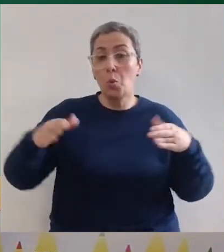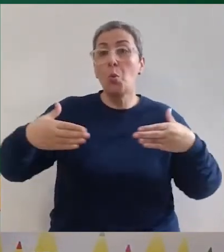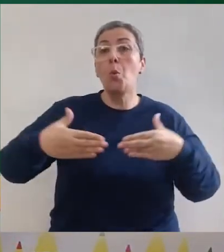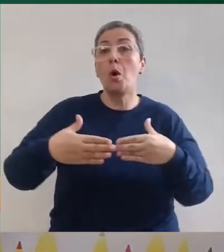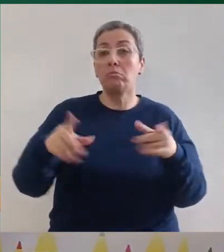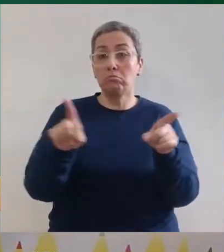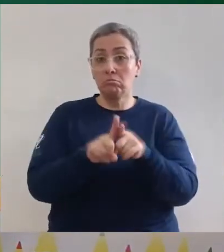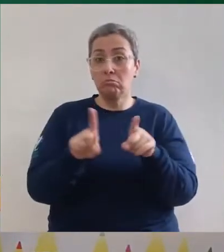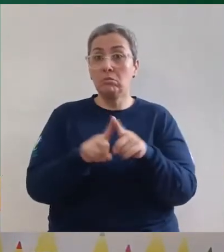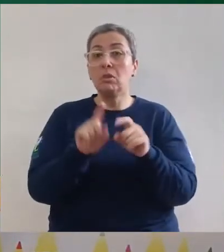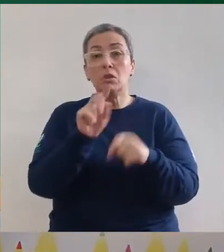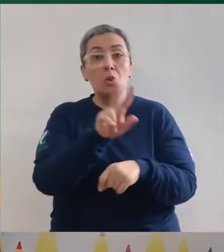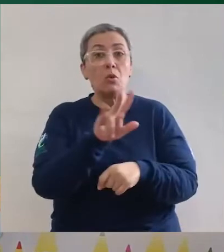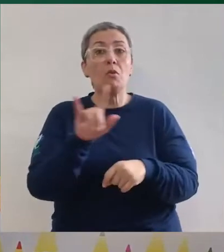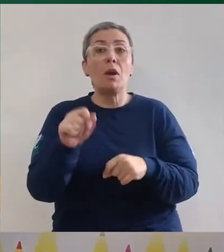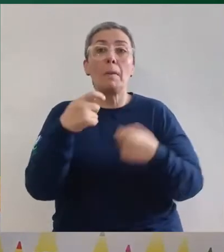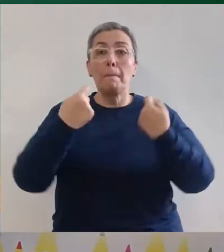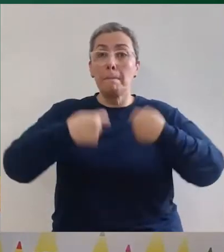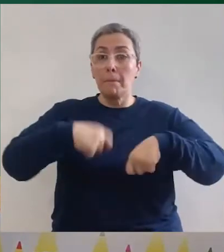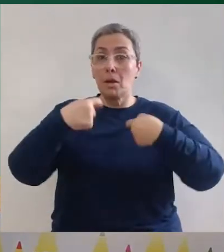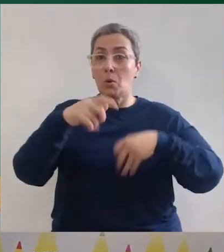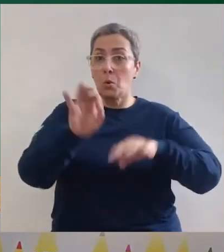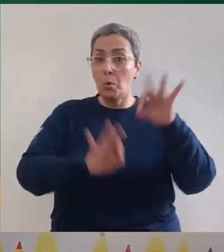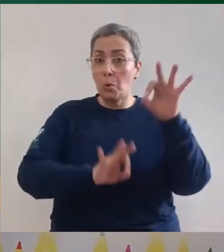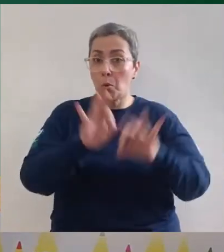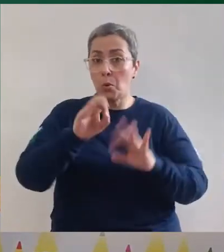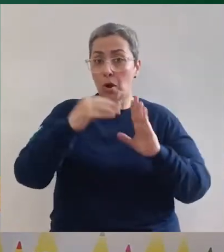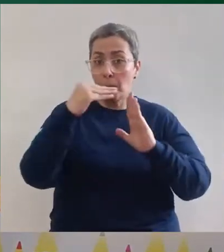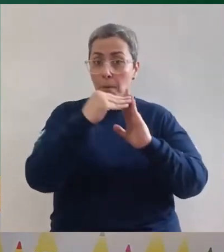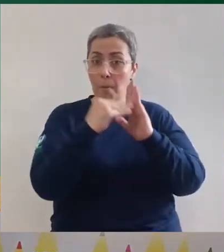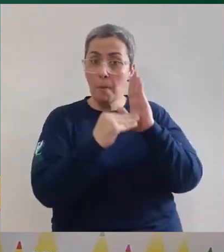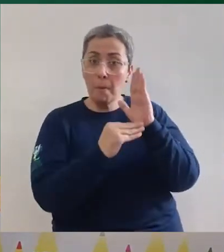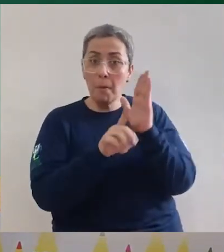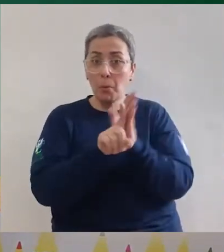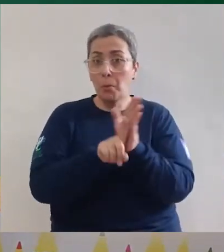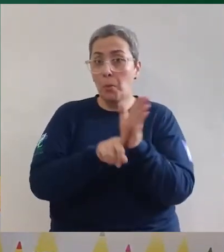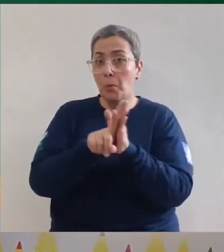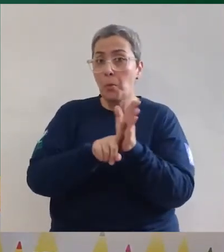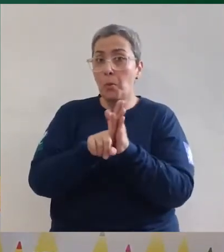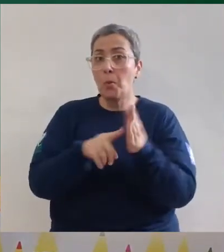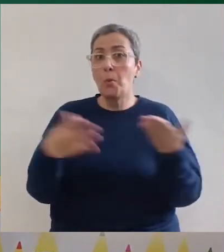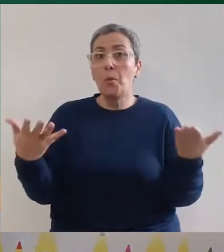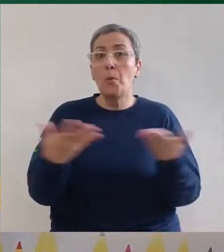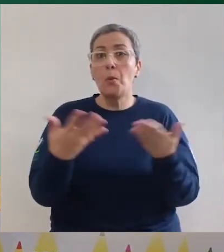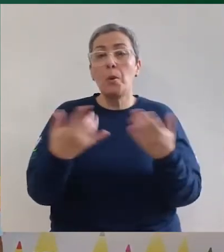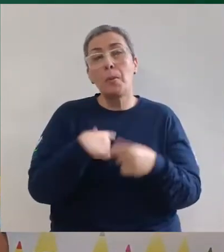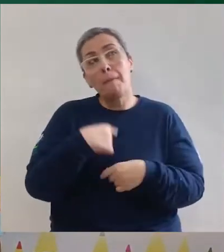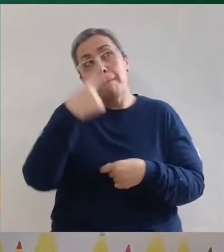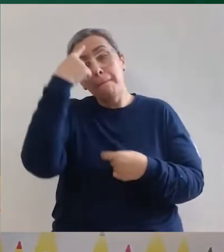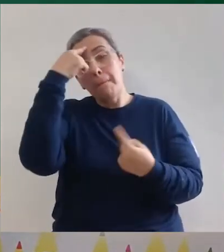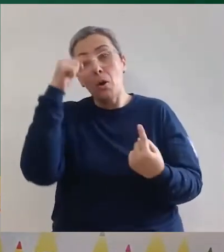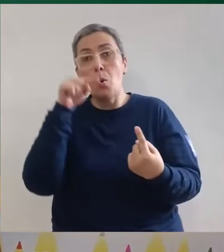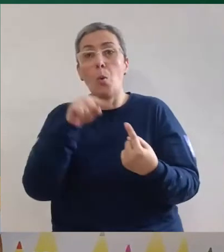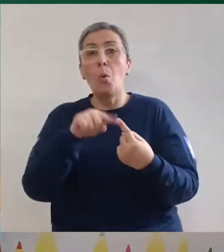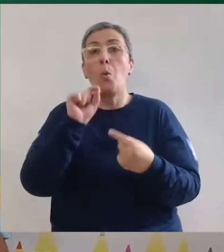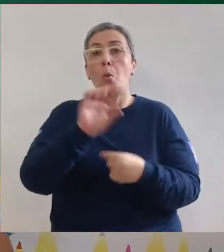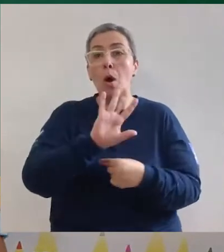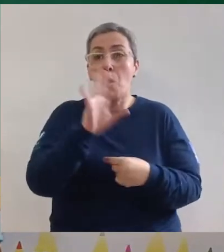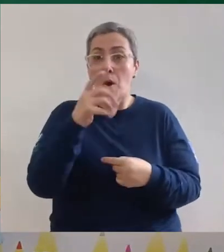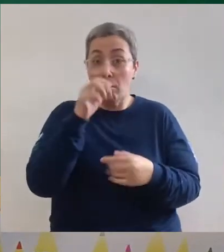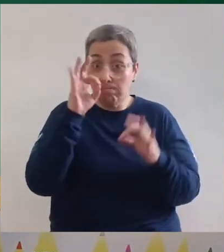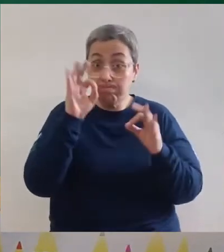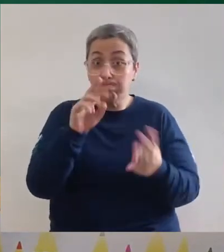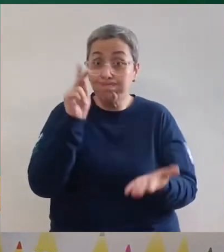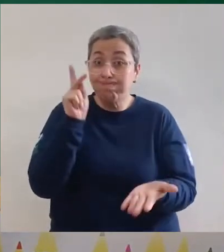a comunidade. Então, vocês vão precisar organizar um roteiro de investigação agora, pensando numa